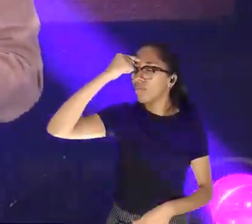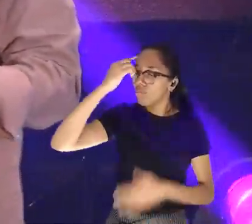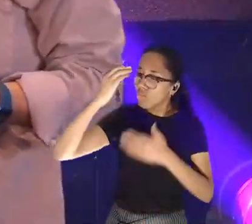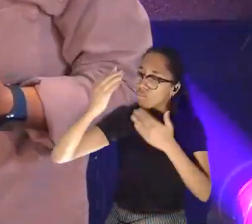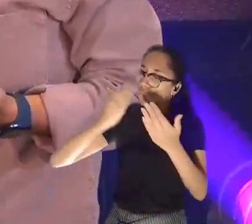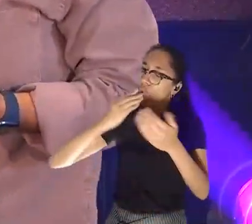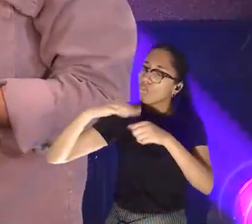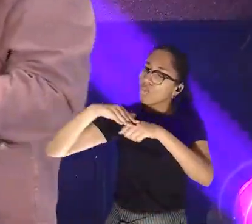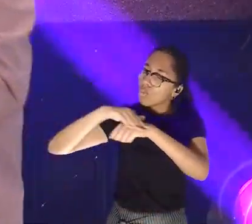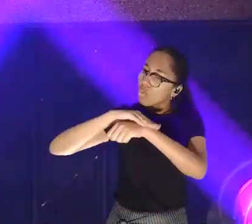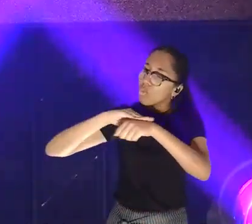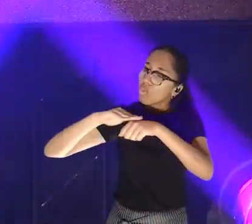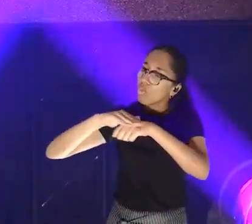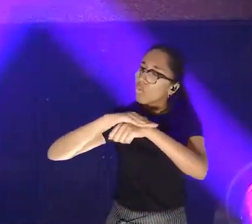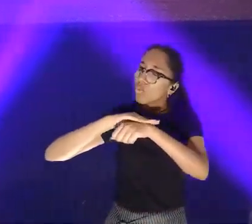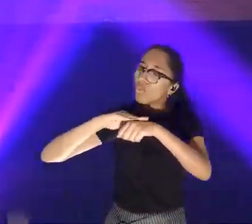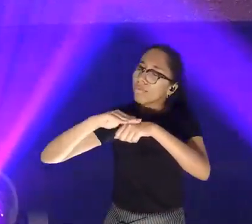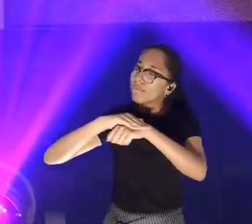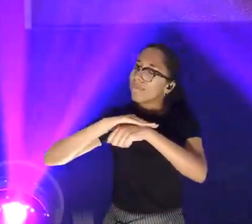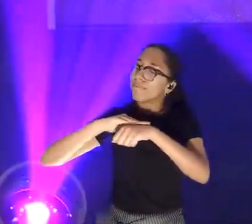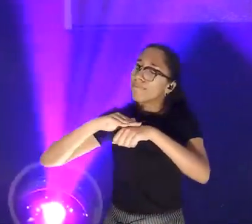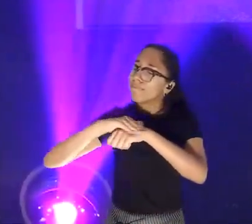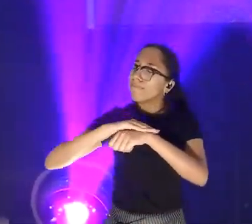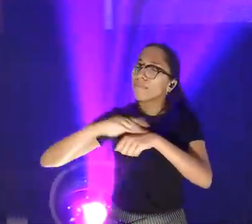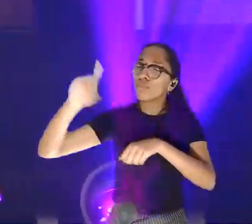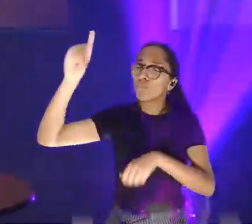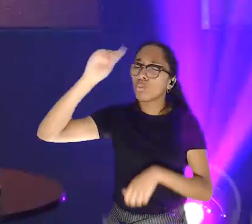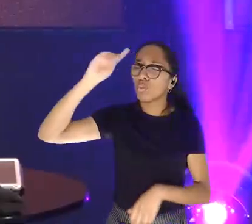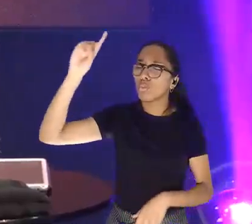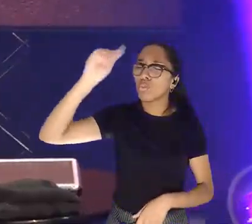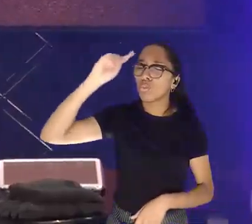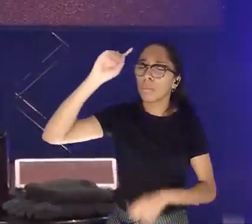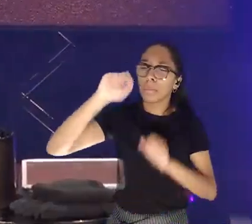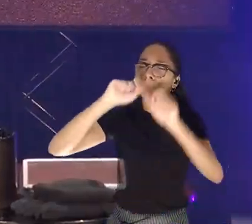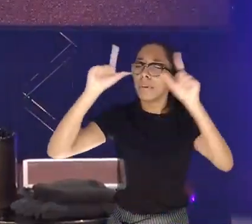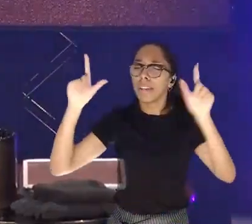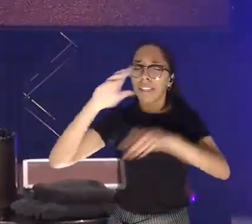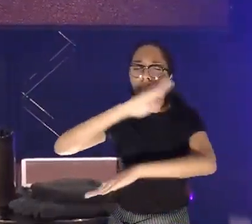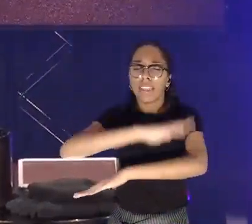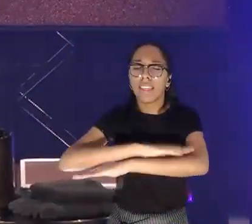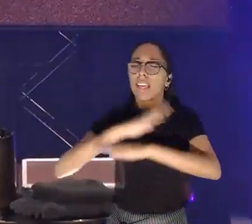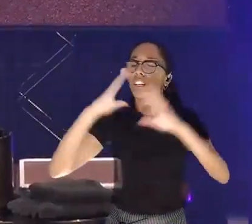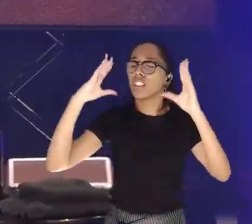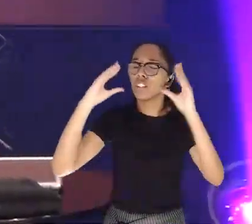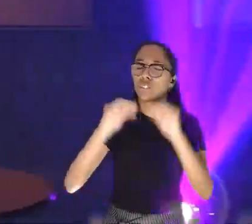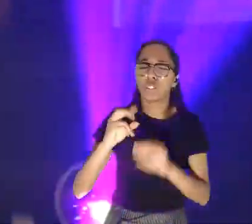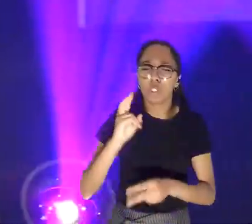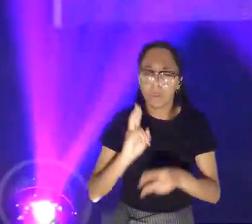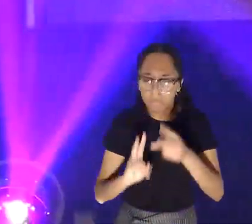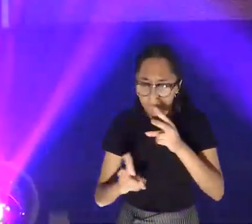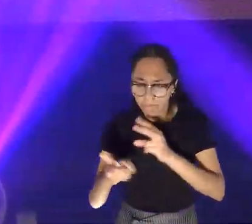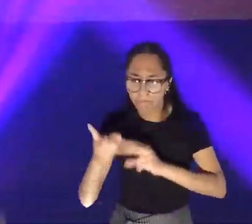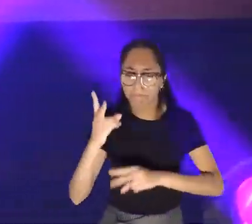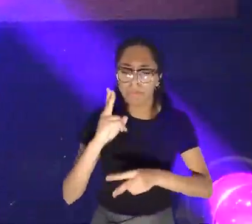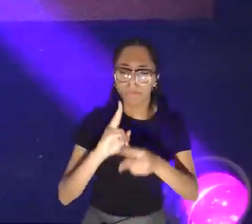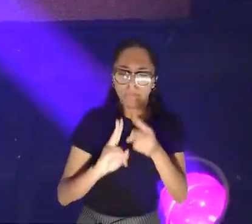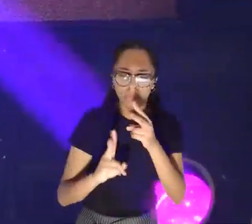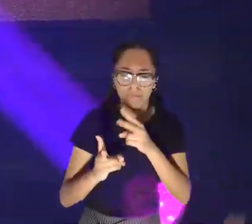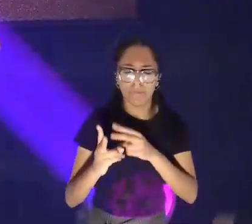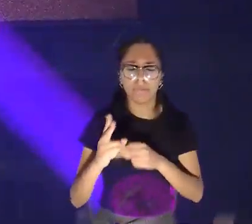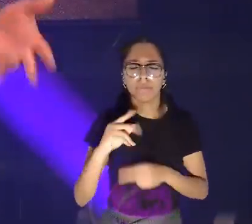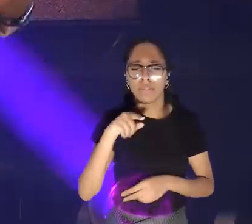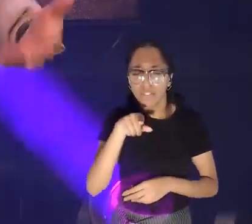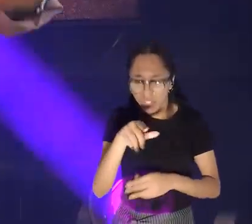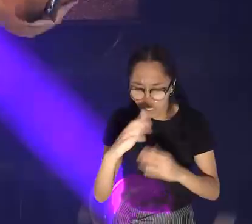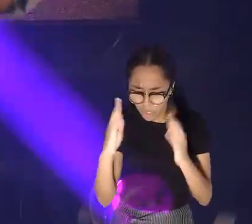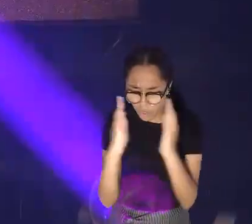ele na hora da insegurança. Você não vai dar valor para o que não presta não, você vai falar com o Espírito, você vai ser marcada pelo Espírito, você vai